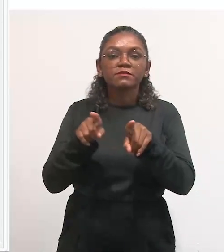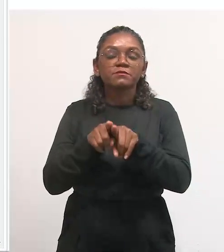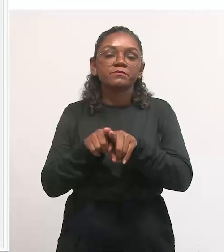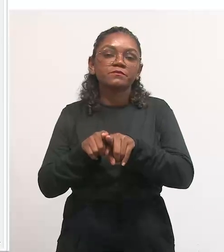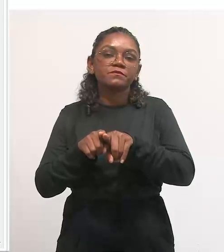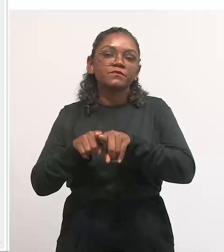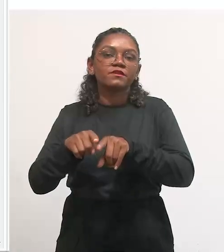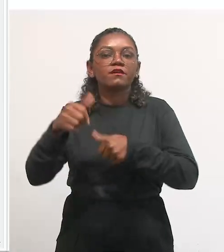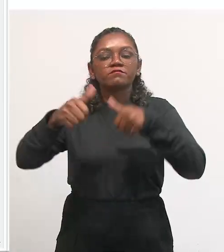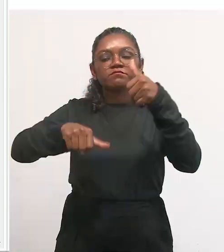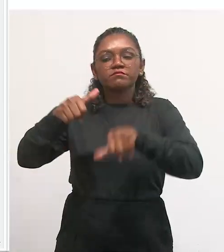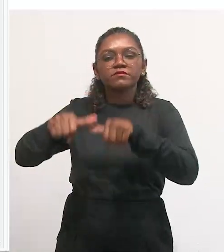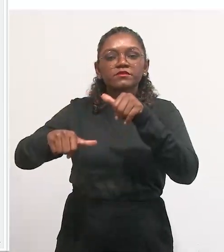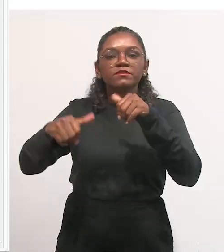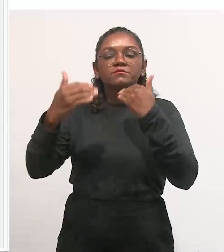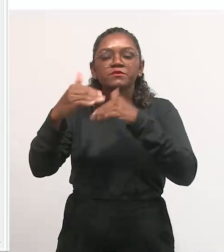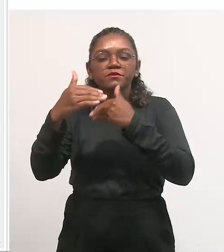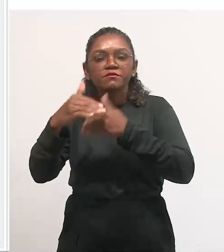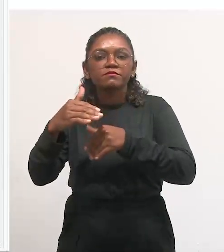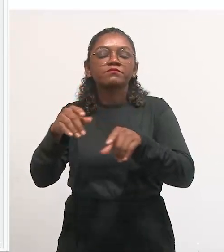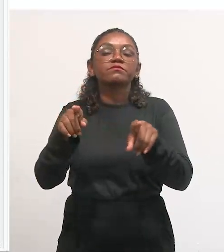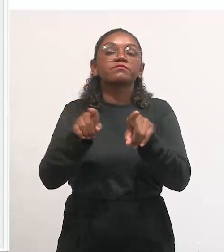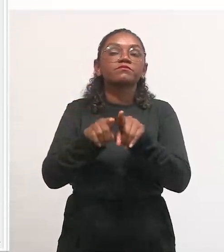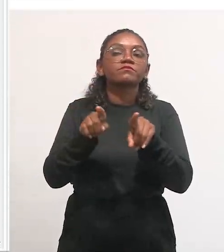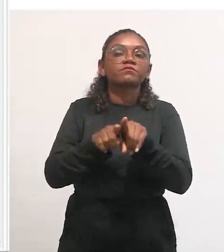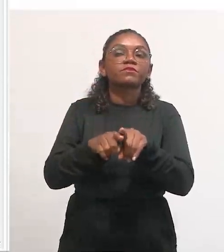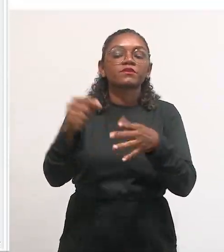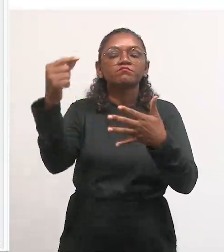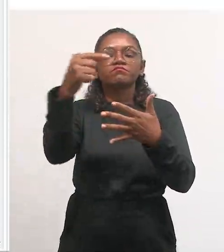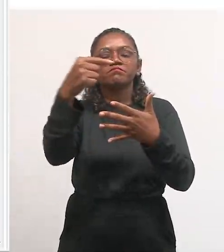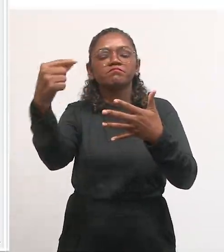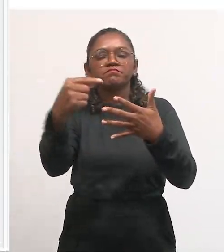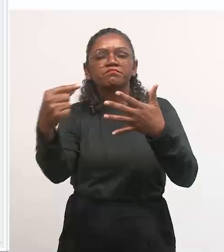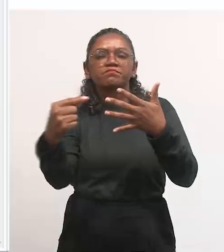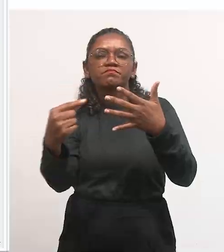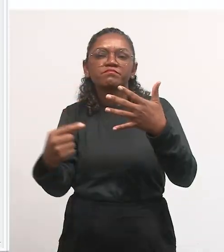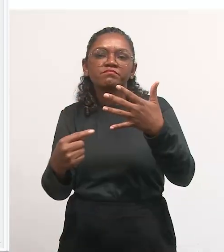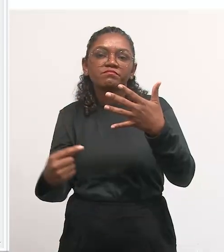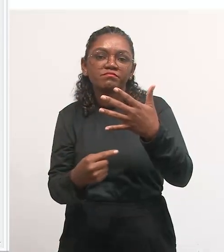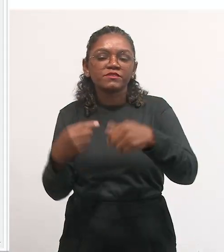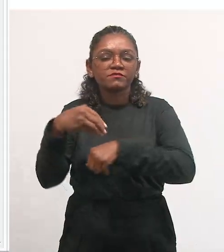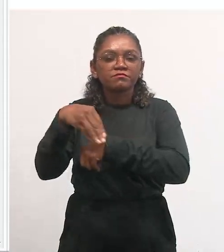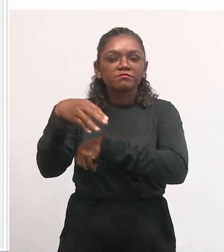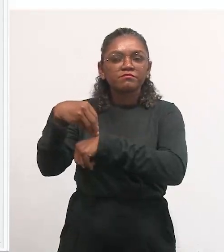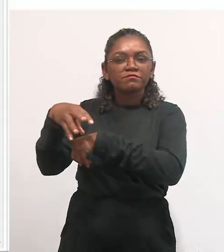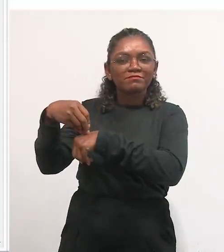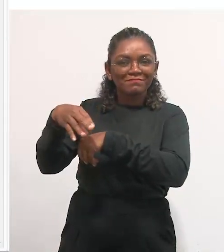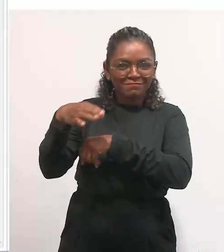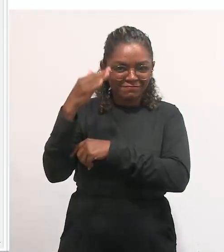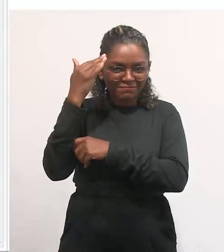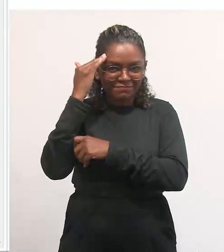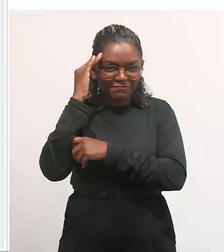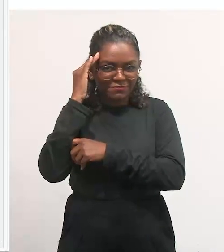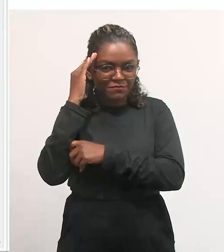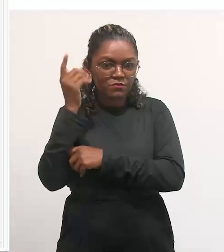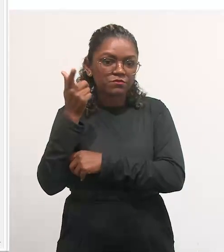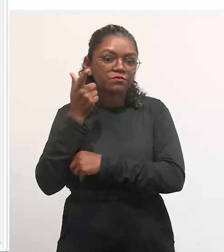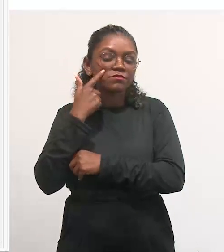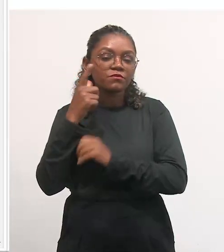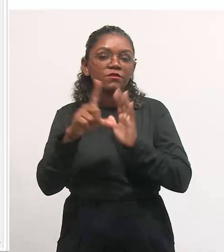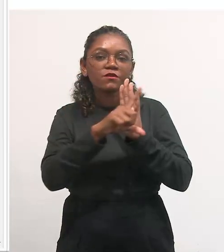os elementos que vão orientar. No artigo 32, que é a sequência, vai tratar do